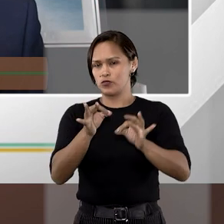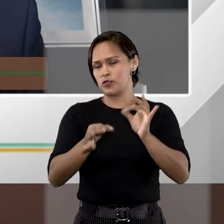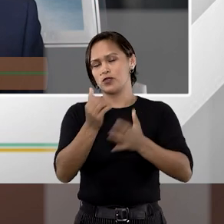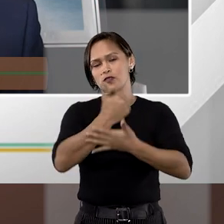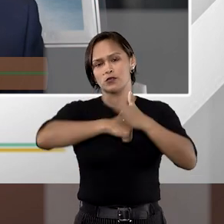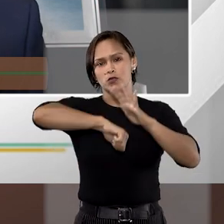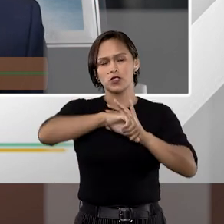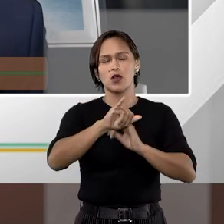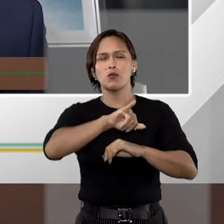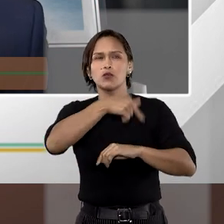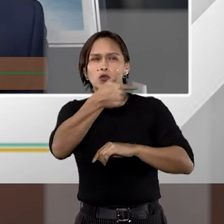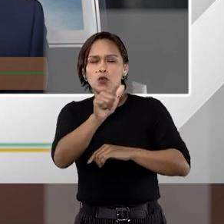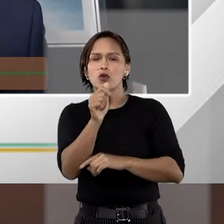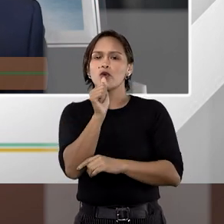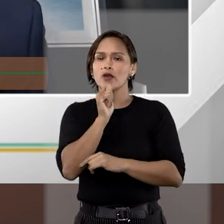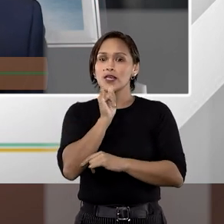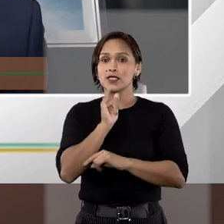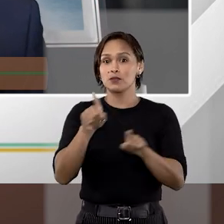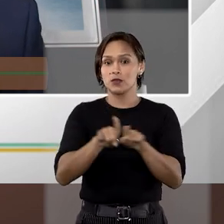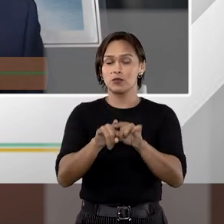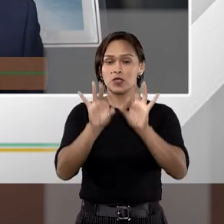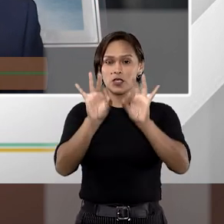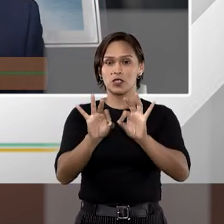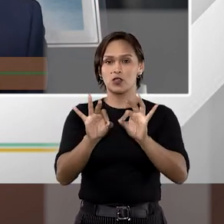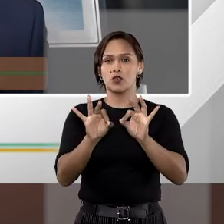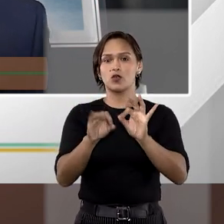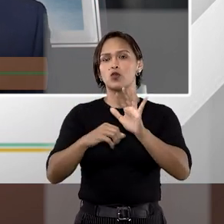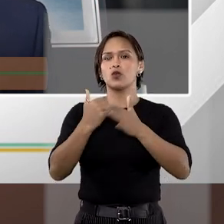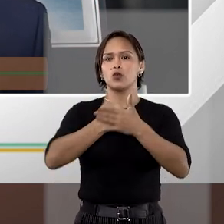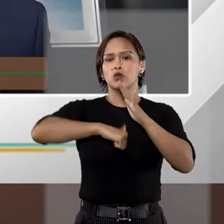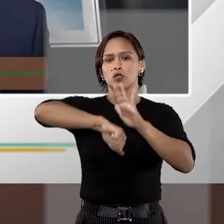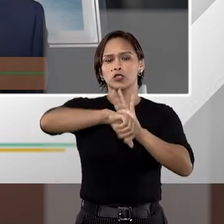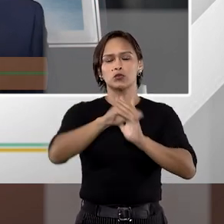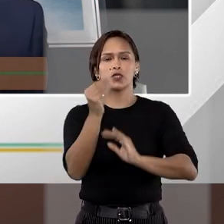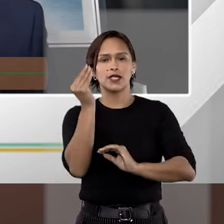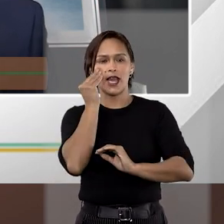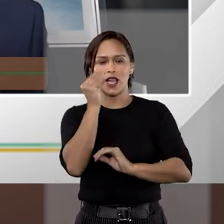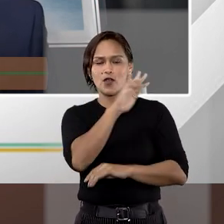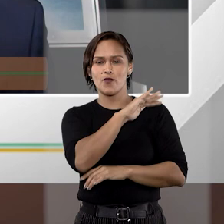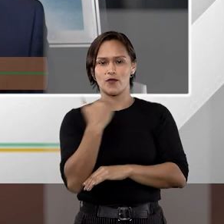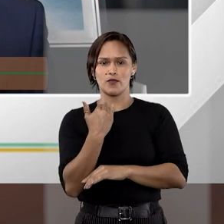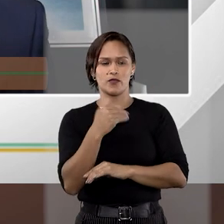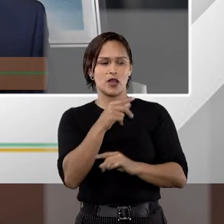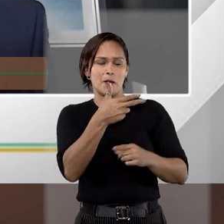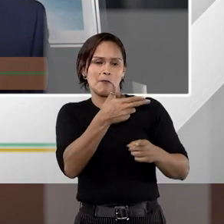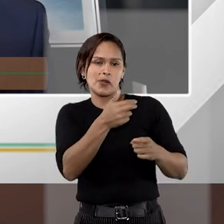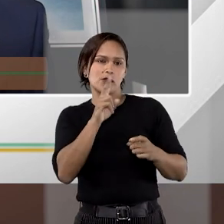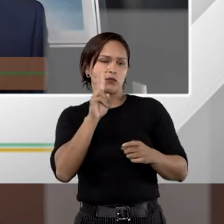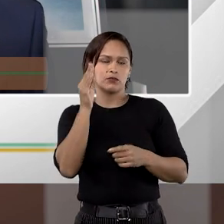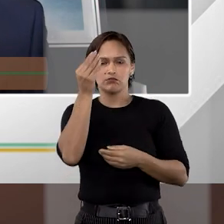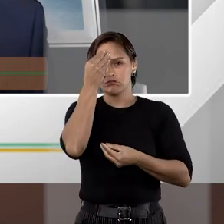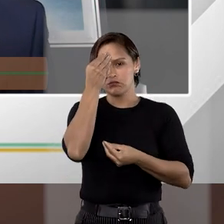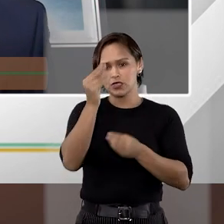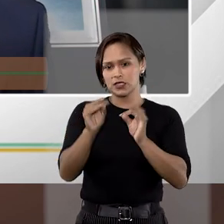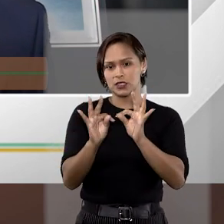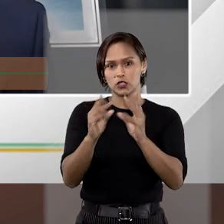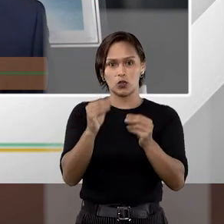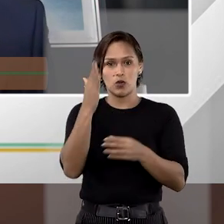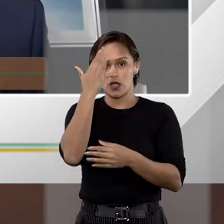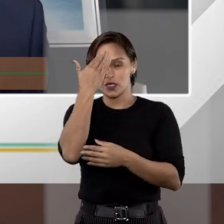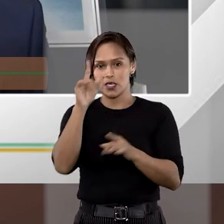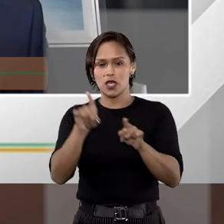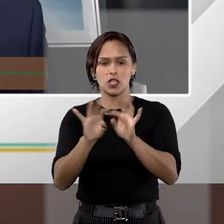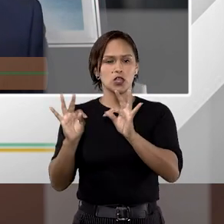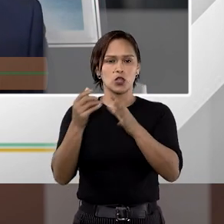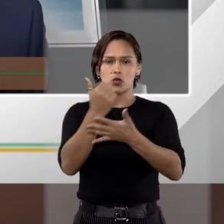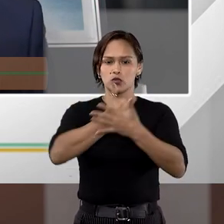José tchau um outro exemplo bem claro de entender no crime de tentativa de homicídio você sabe os espectadores